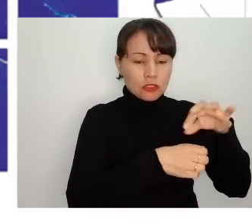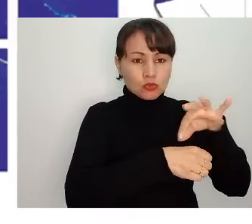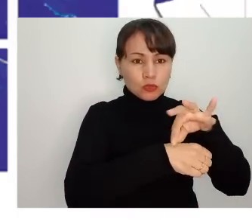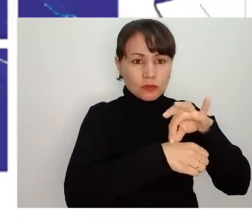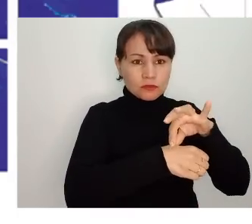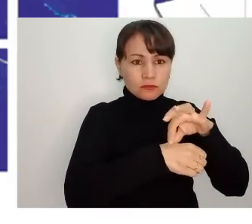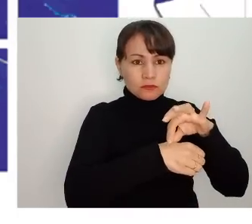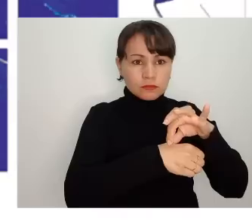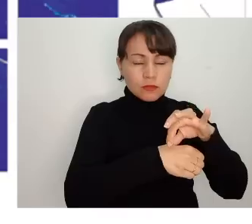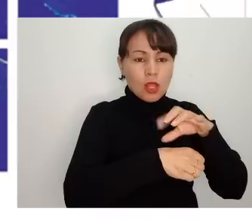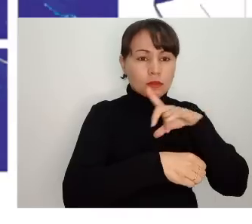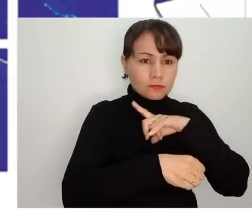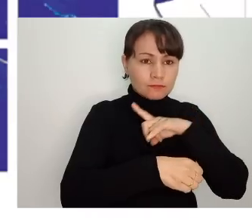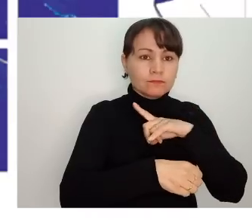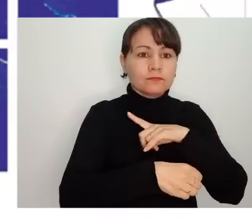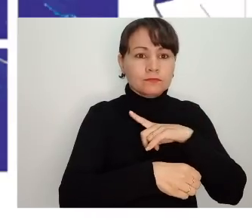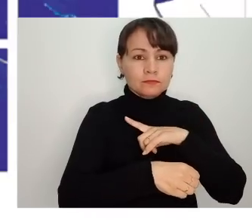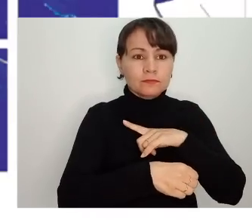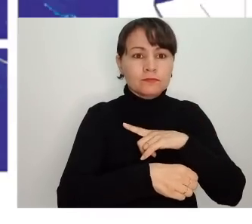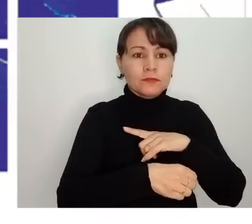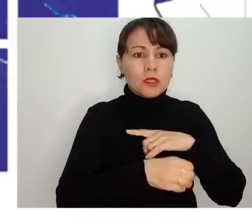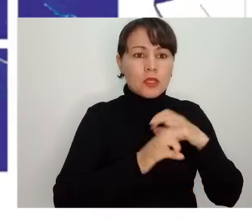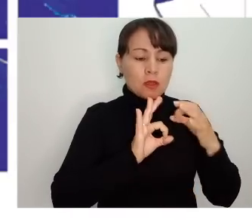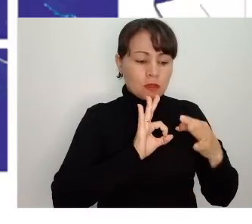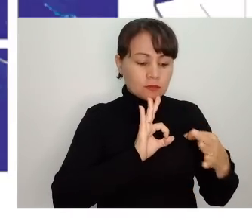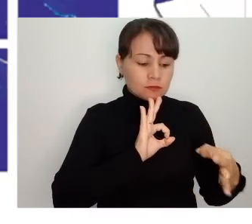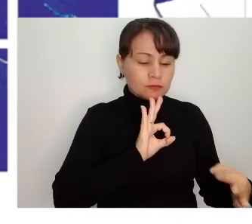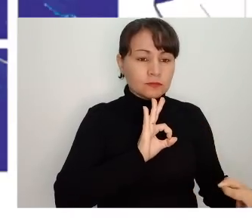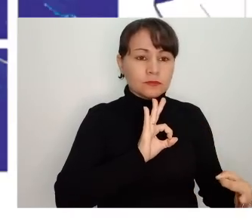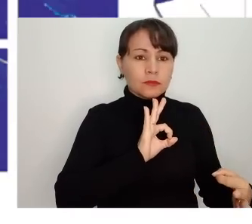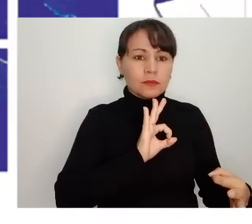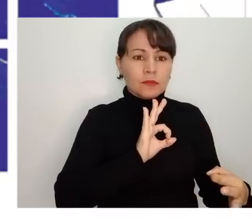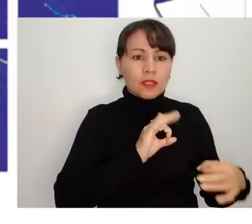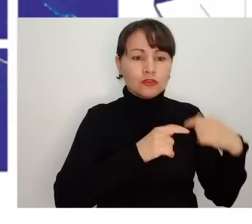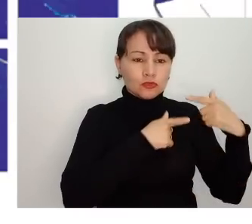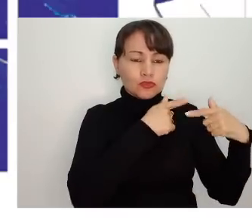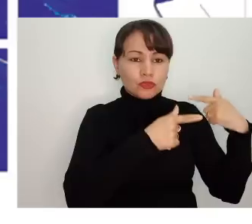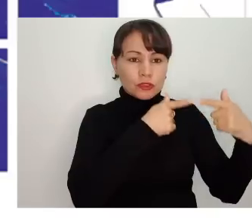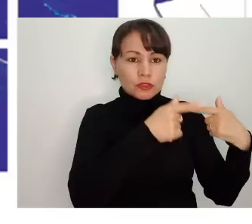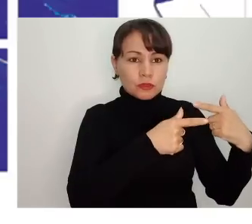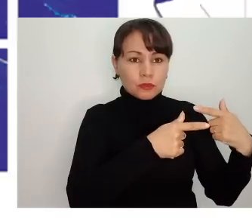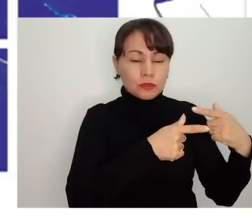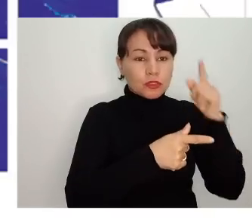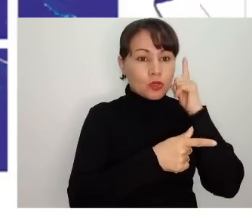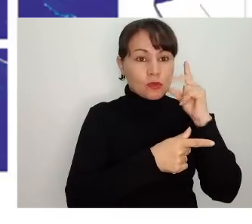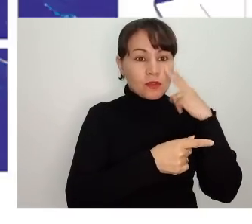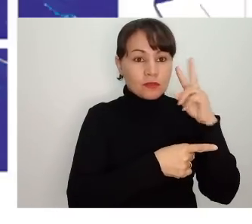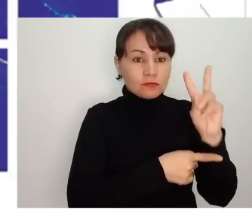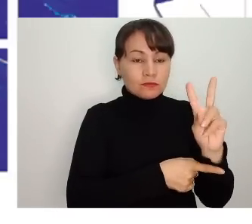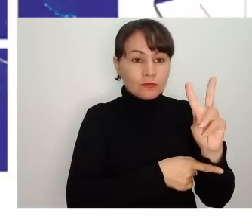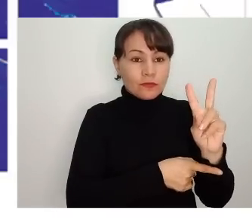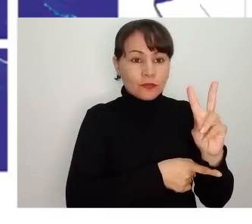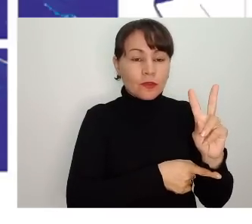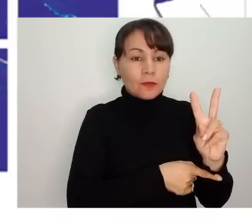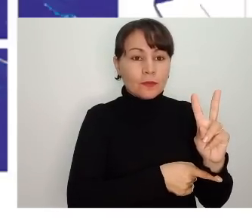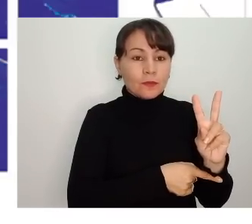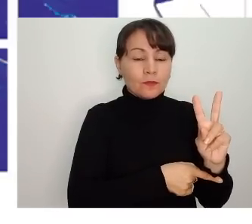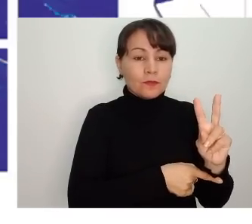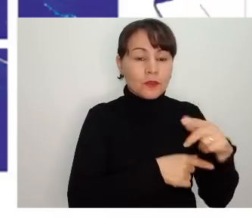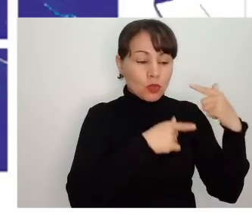dentro da célula, nós temos a transcrição de genes. E aqui a gente consegue ver que